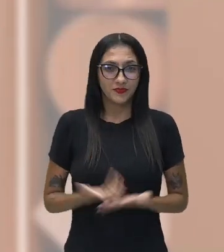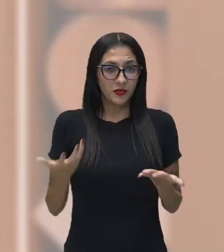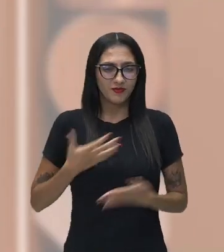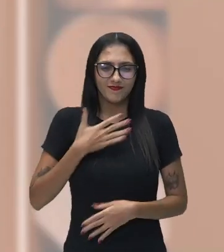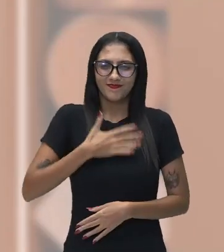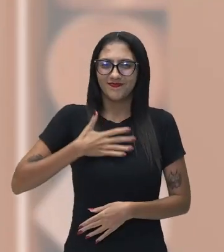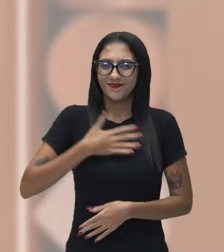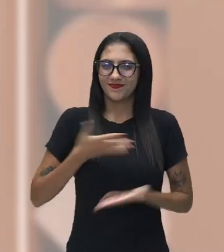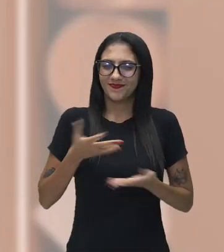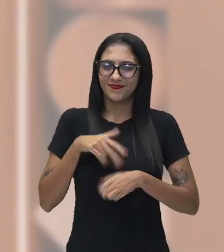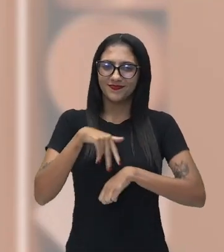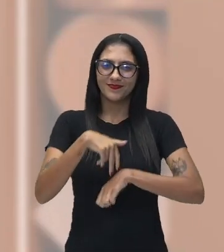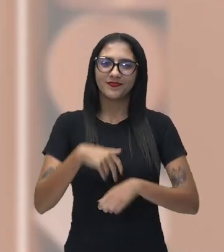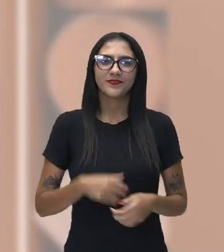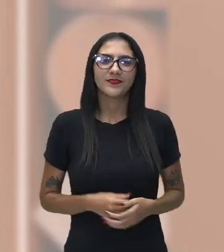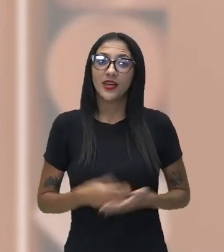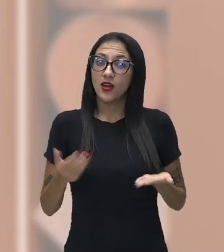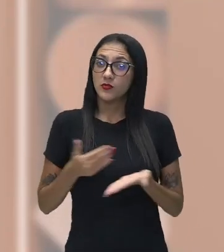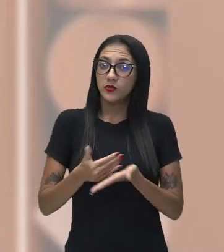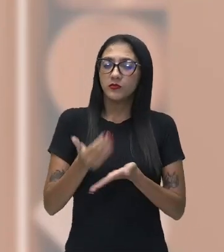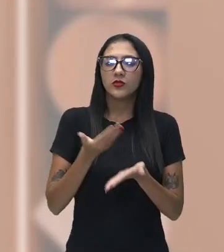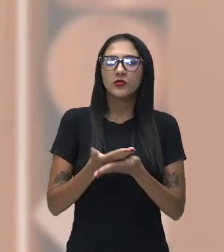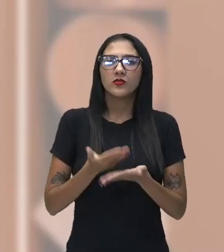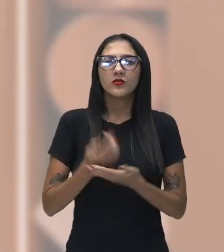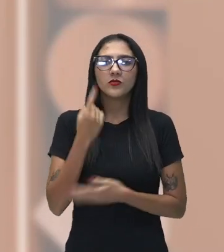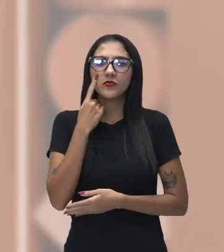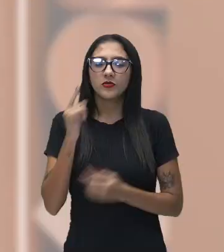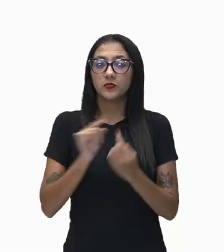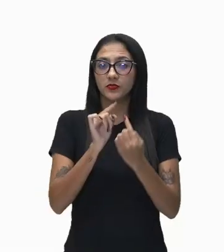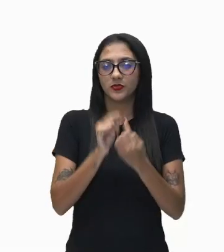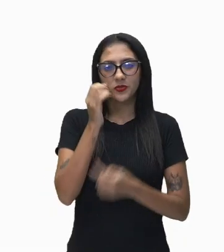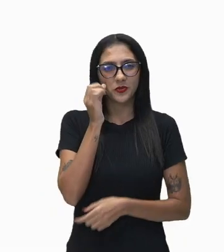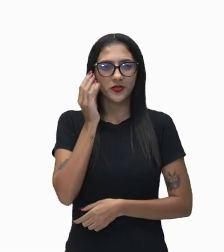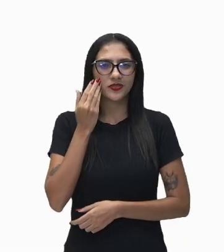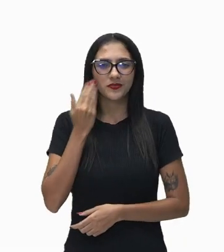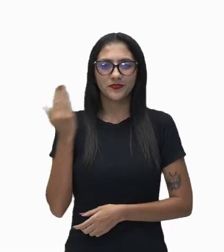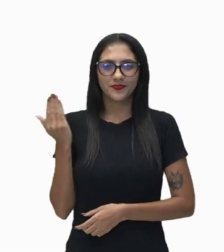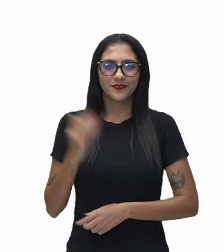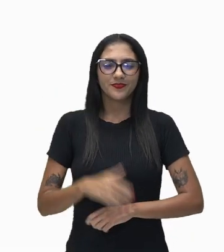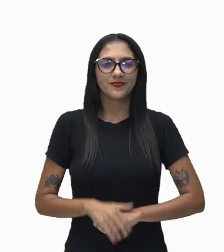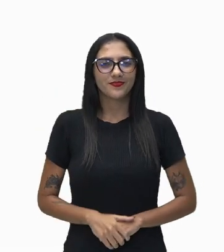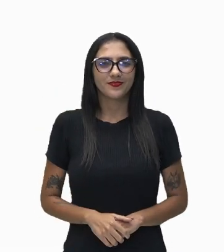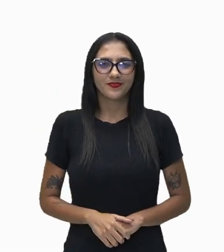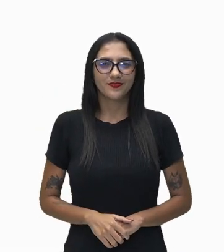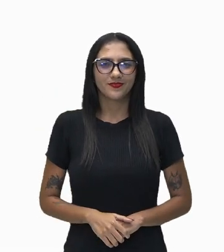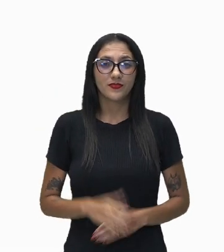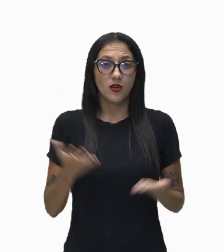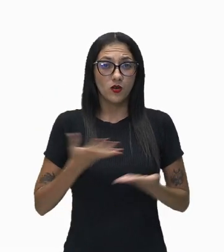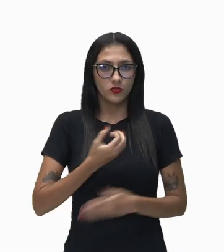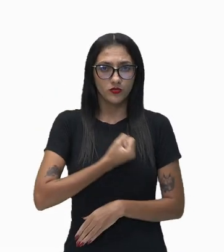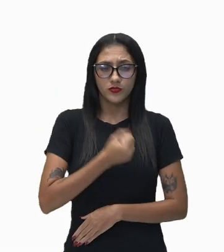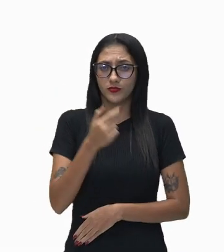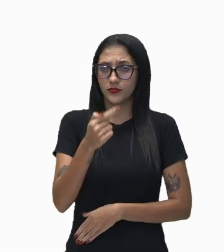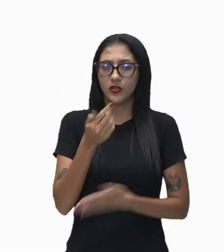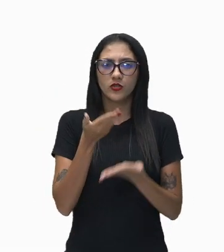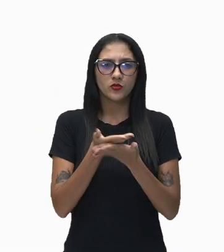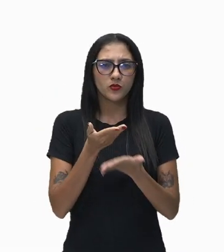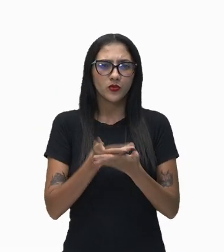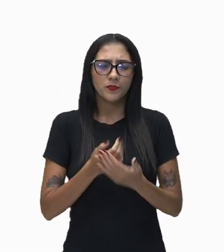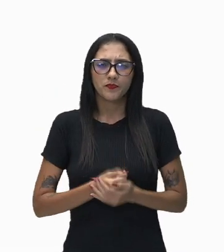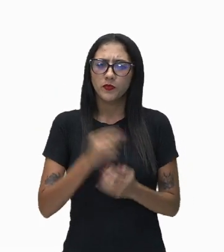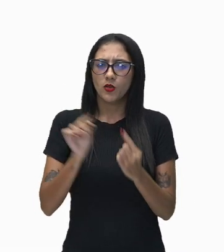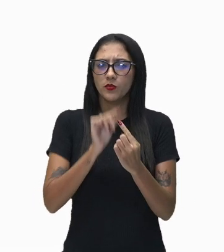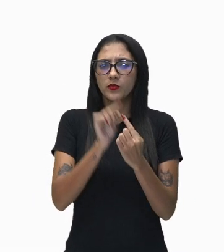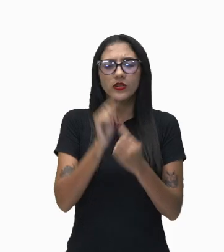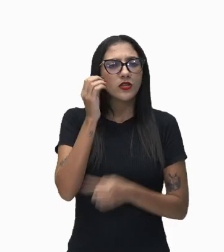vocês. E para a gente começar bem a nossa aula, vamos verificar o nosso objeto de conhecimento? Nossa aula de número 7 tem como objeto